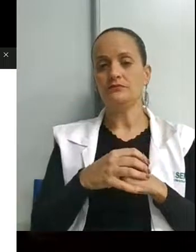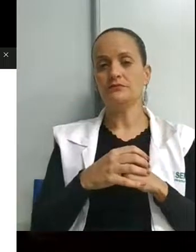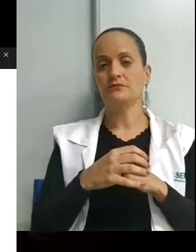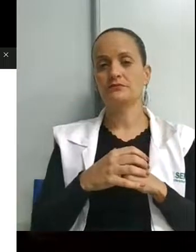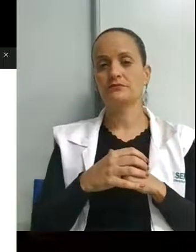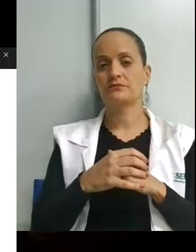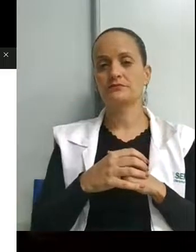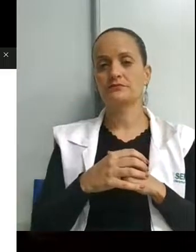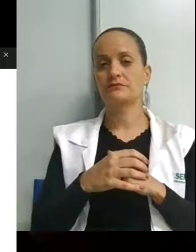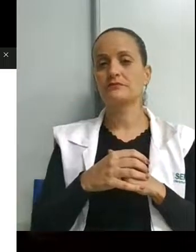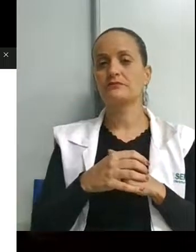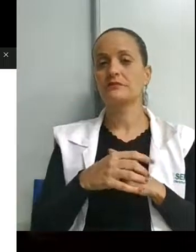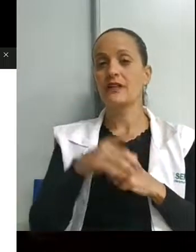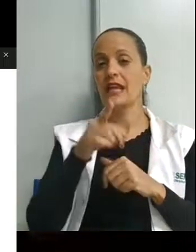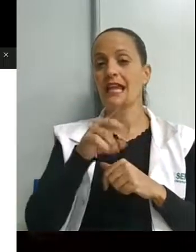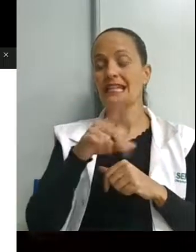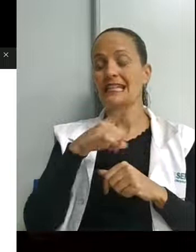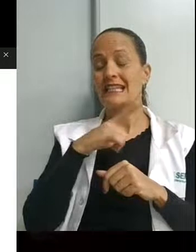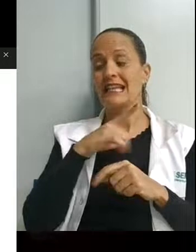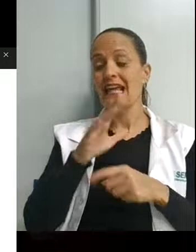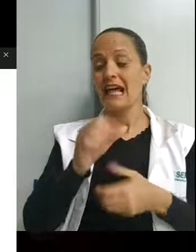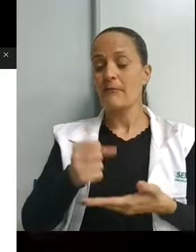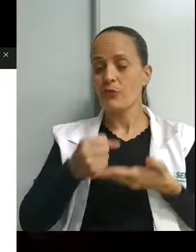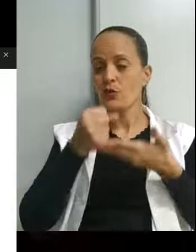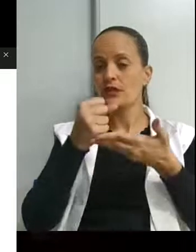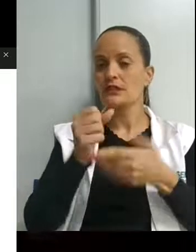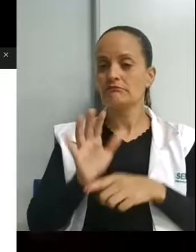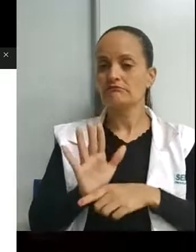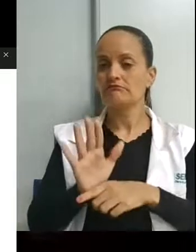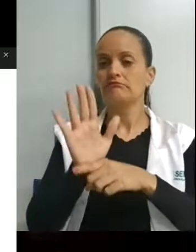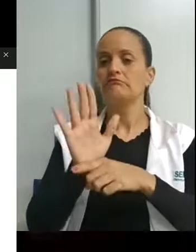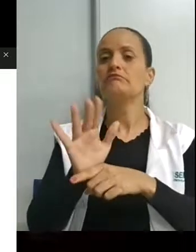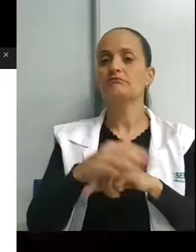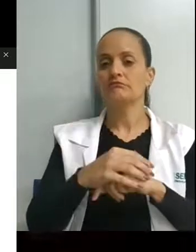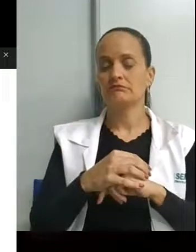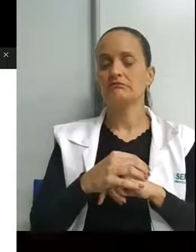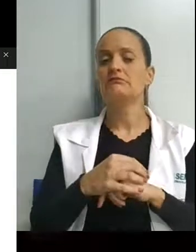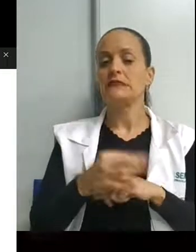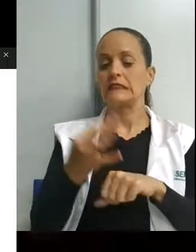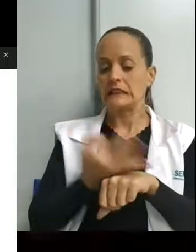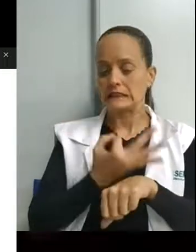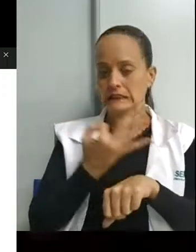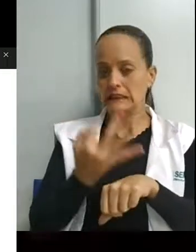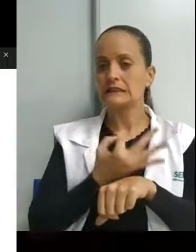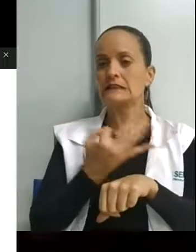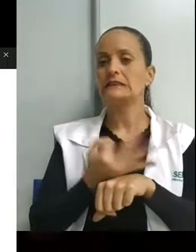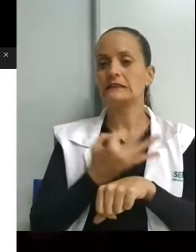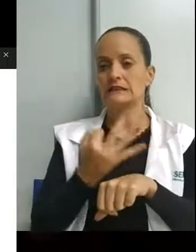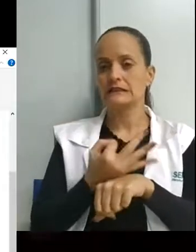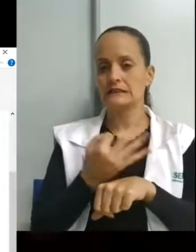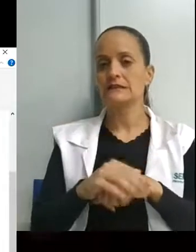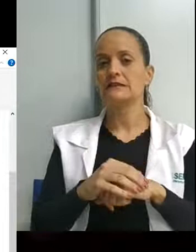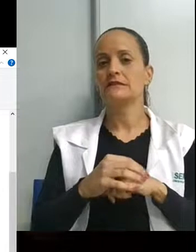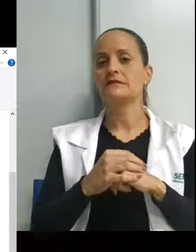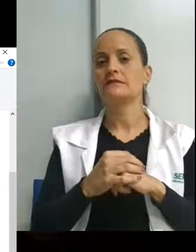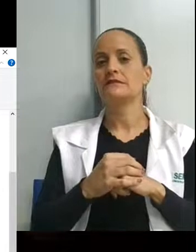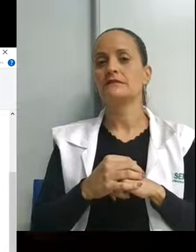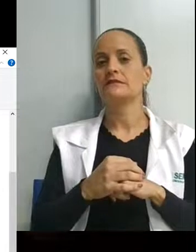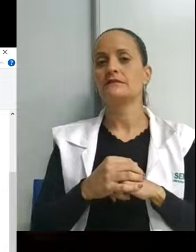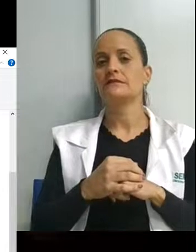está alimentando quem? Está alimentando as luminárias, que tem essa resistência total aqui, ó. Então, é o circuito rede que a gente vai